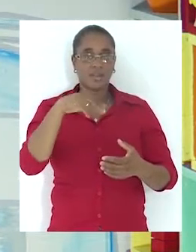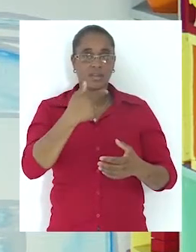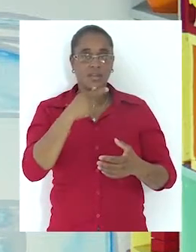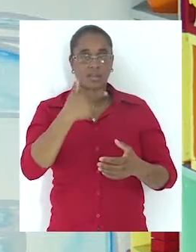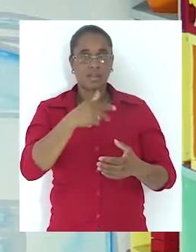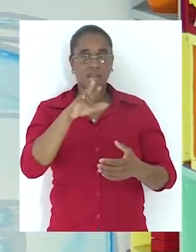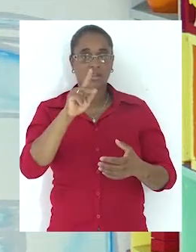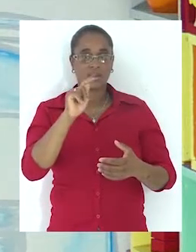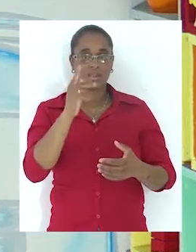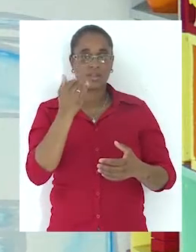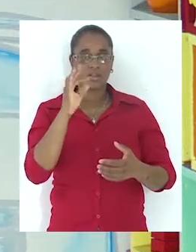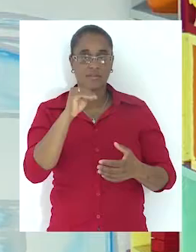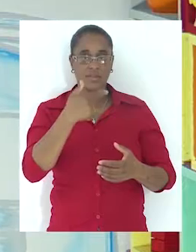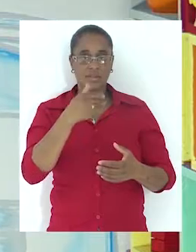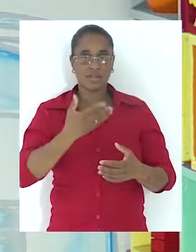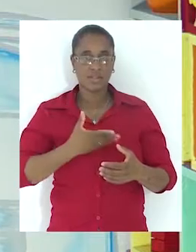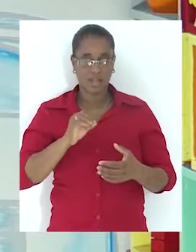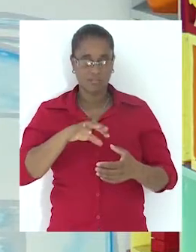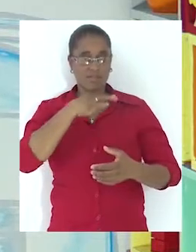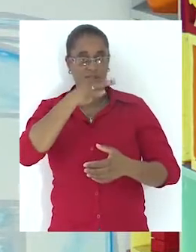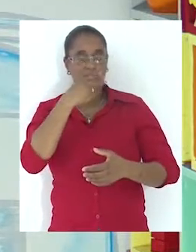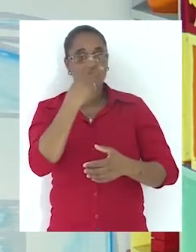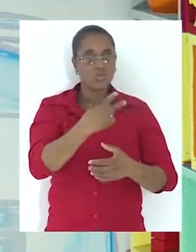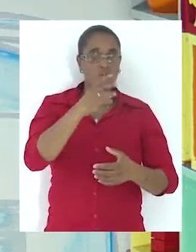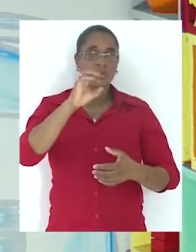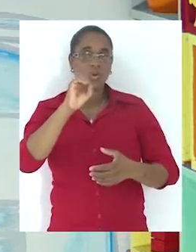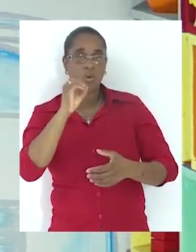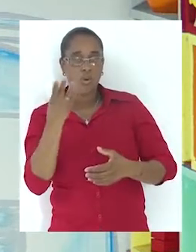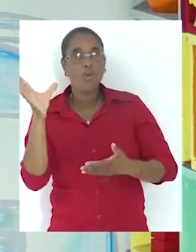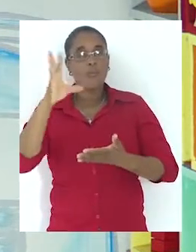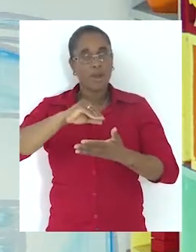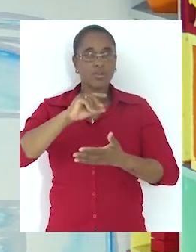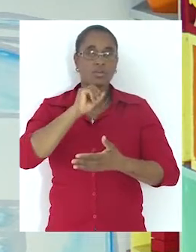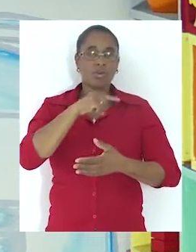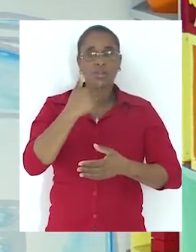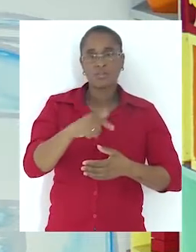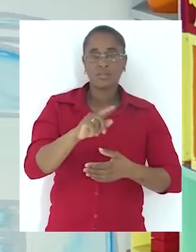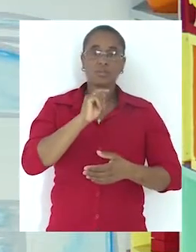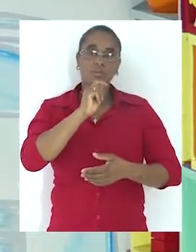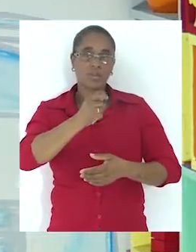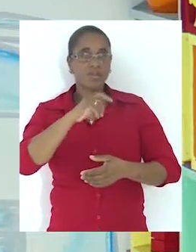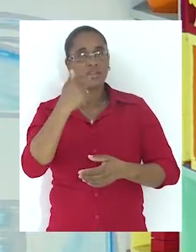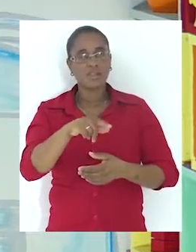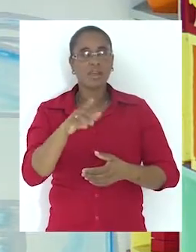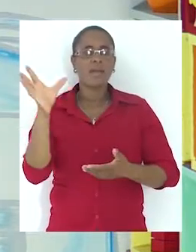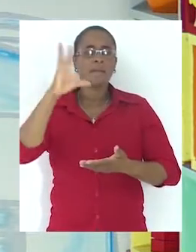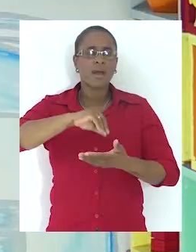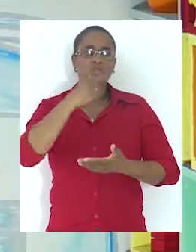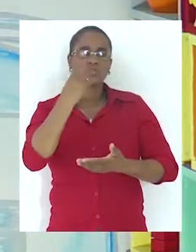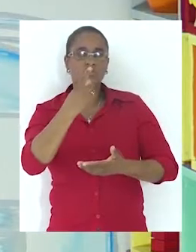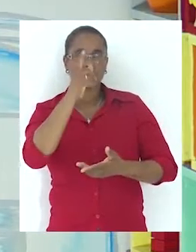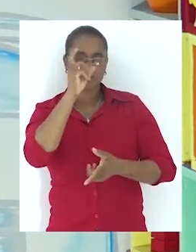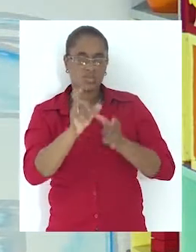duas ou mais. Por quê? Pode haver uma entrevista em que venham mais do que um entrevistador e que